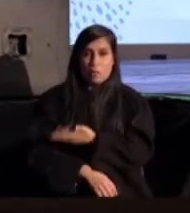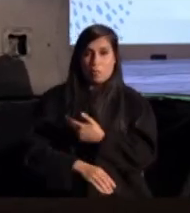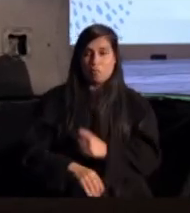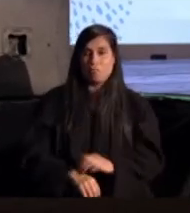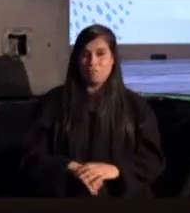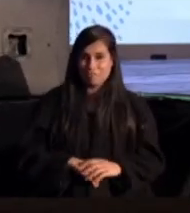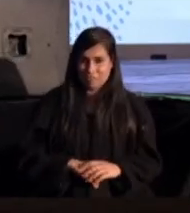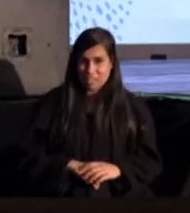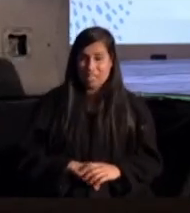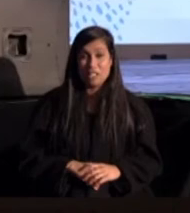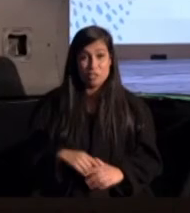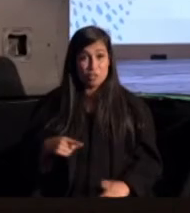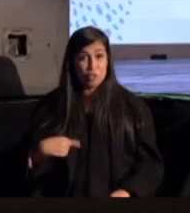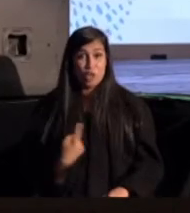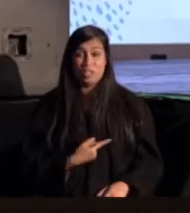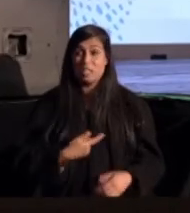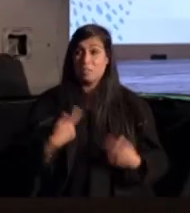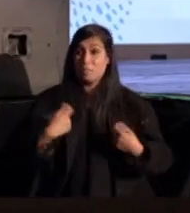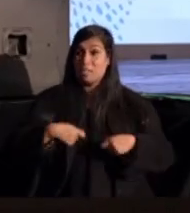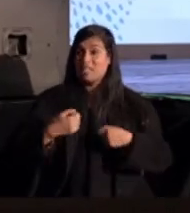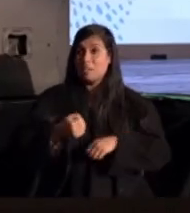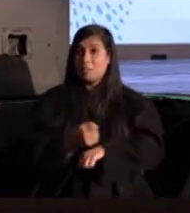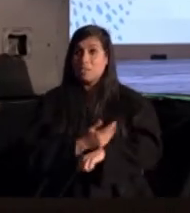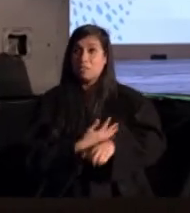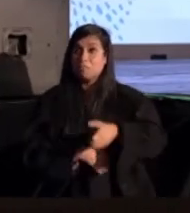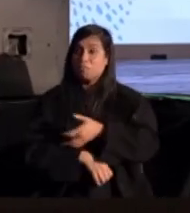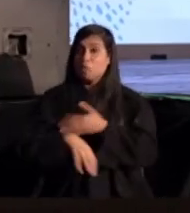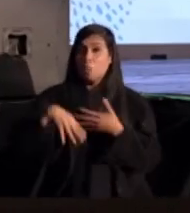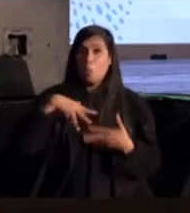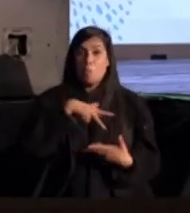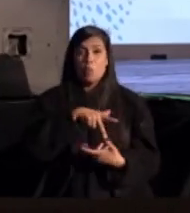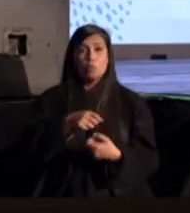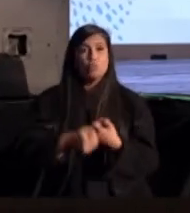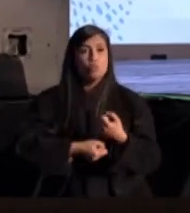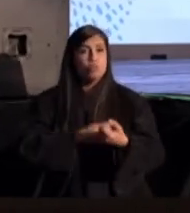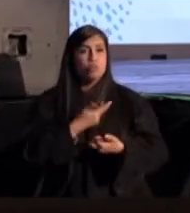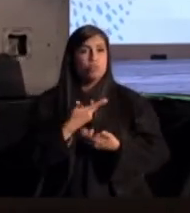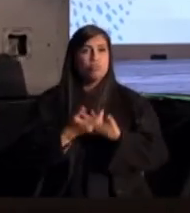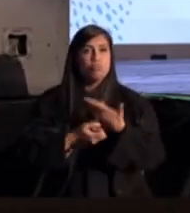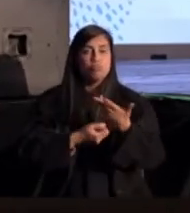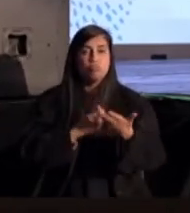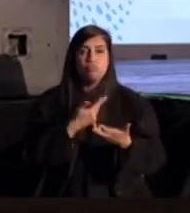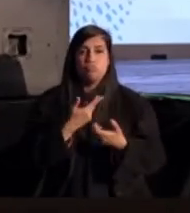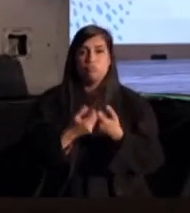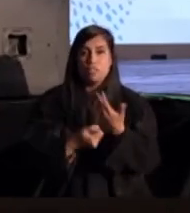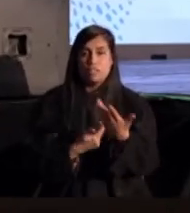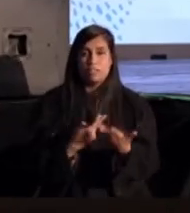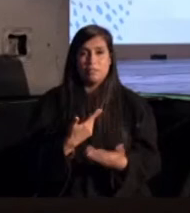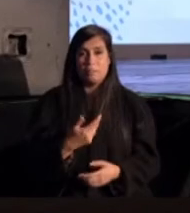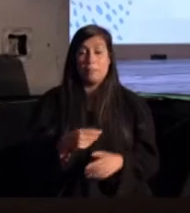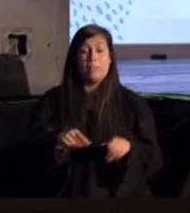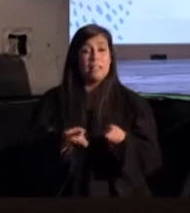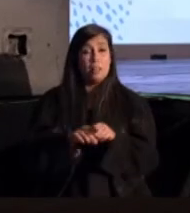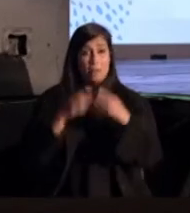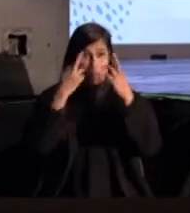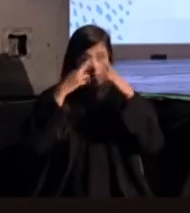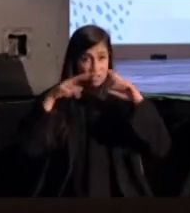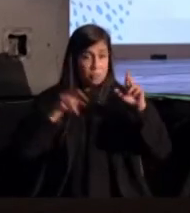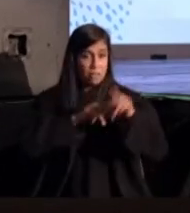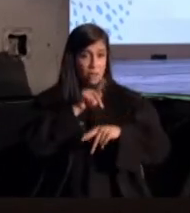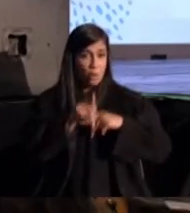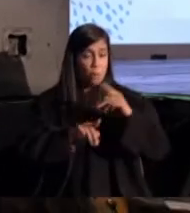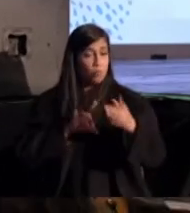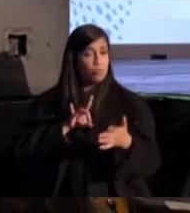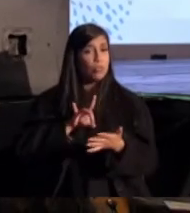cosmofílicos, de afetos mais receptivos ao mundo, aquilombando e dos povos originais, sem